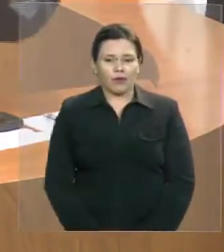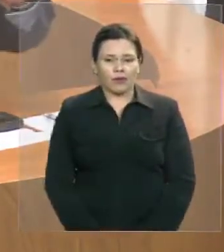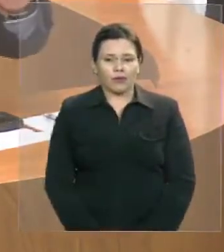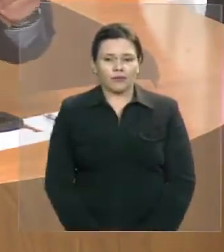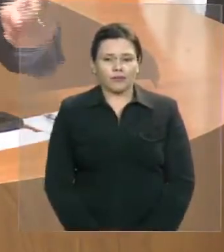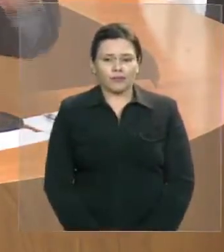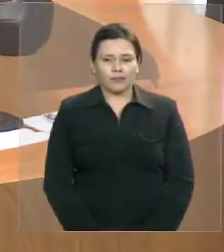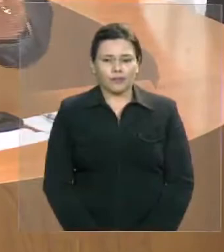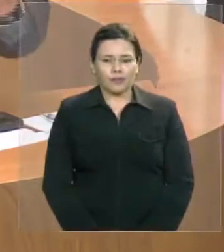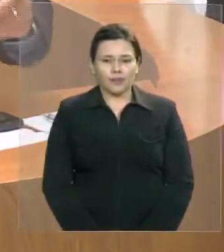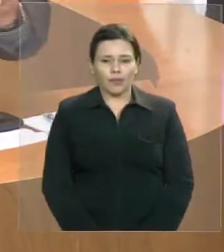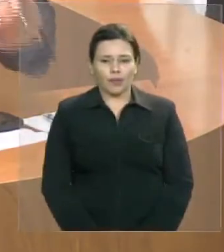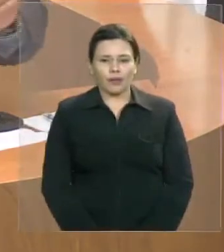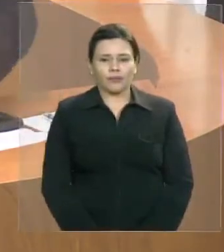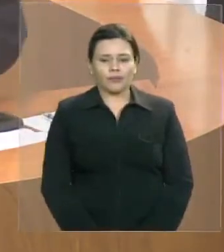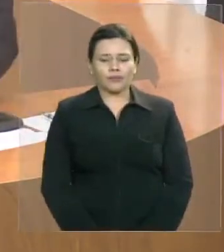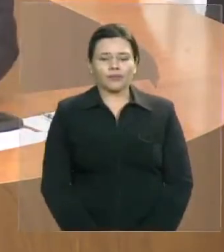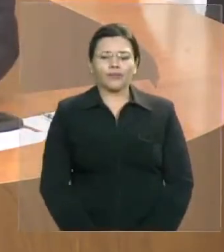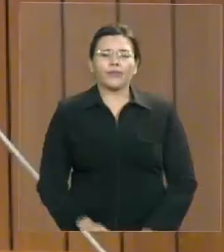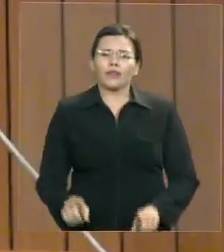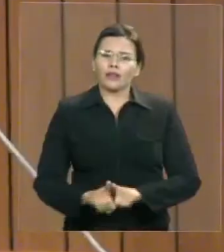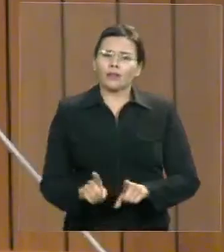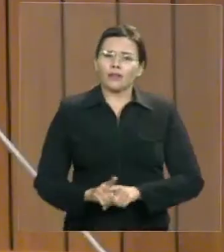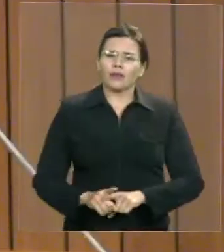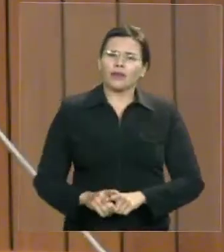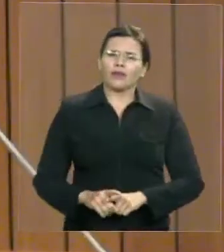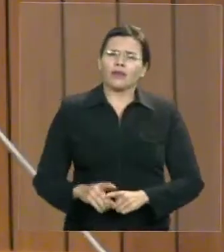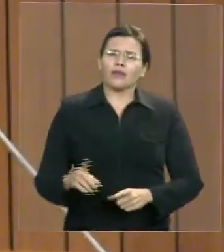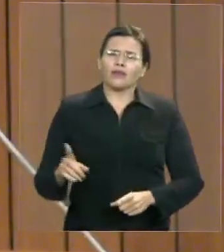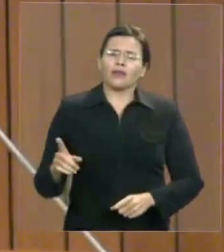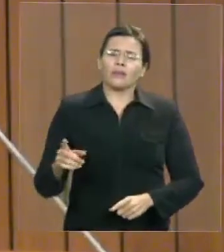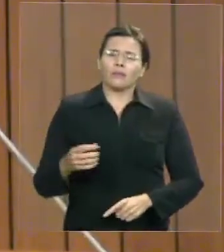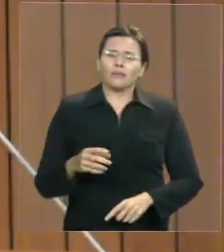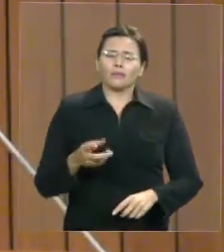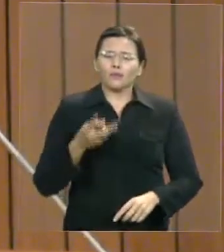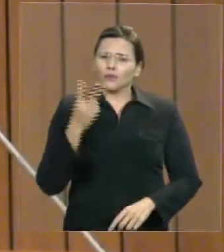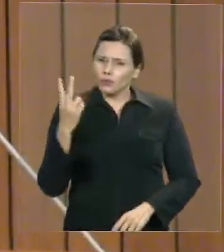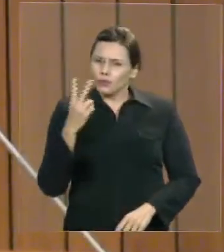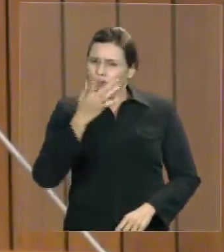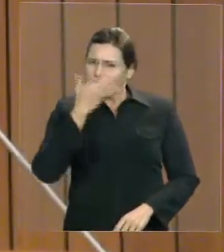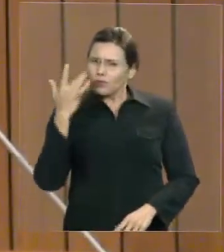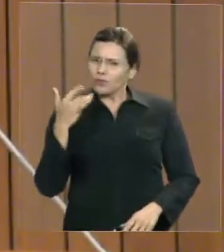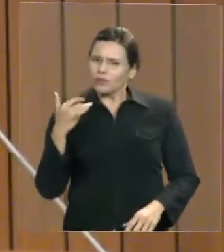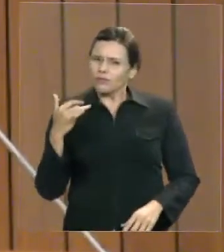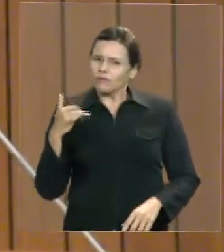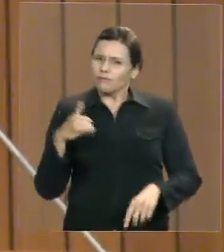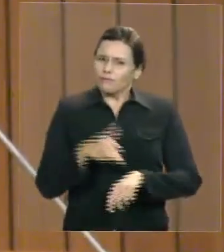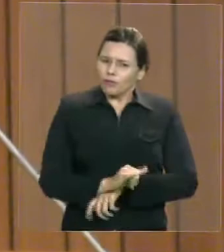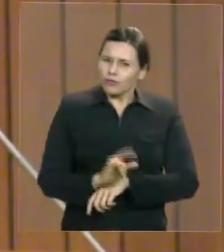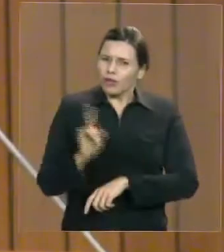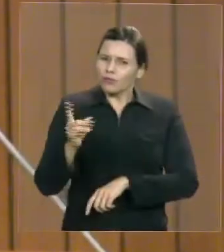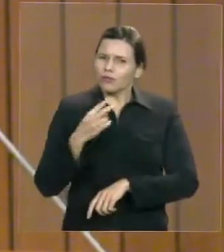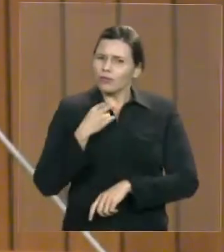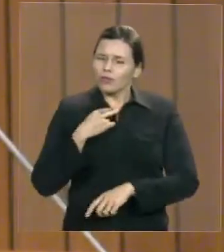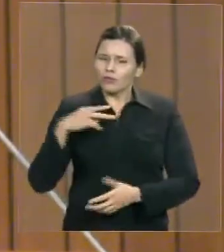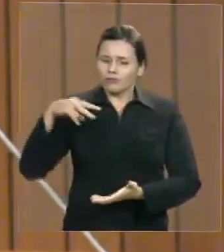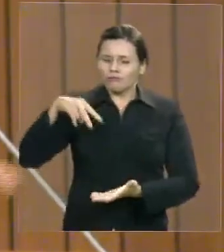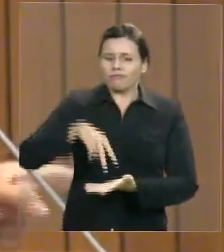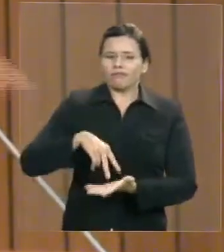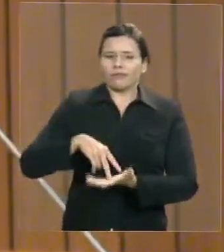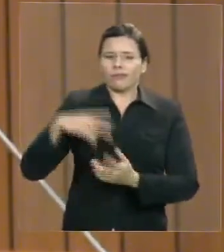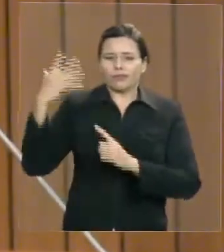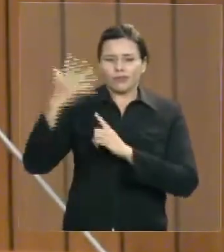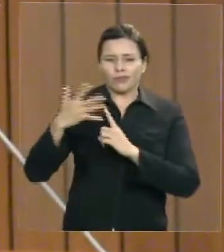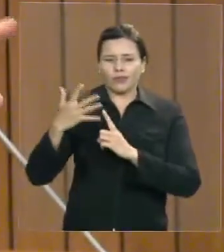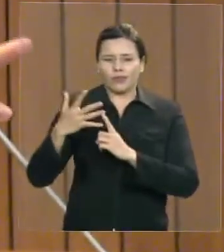2, porque o secretário do governo, presidente do partido, do governador,